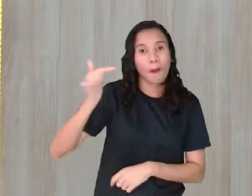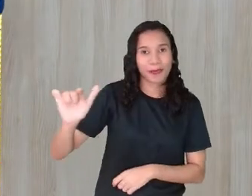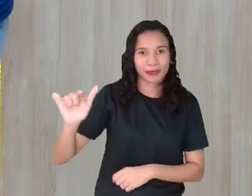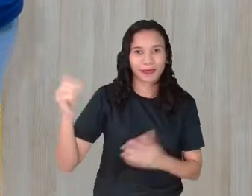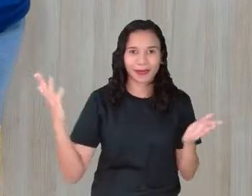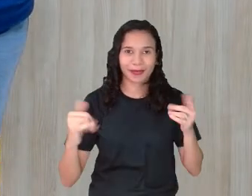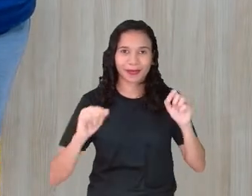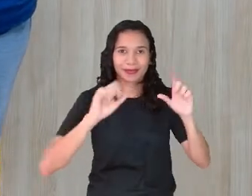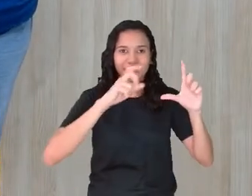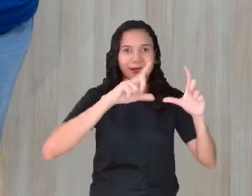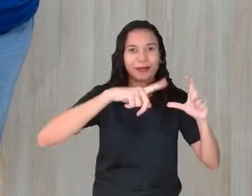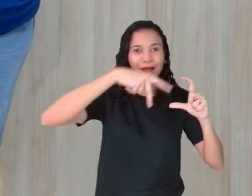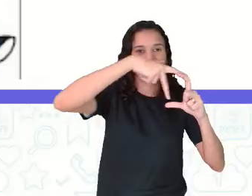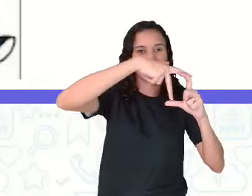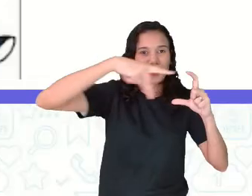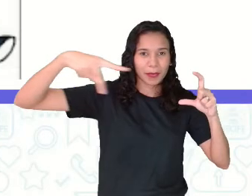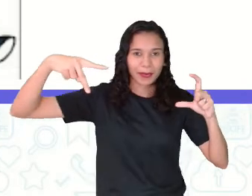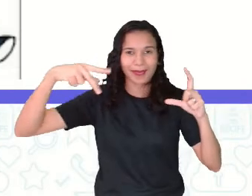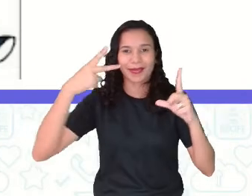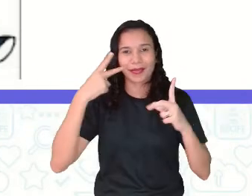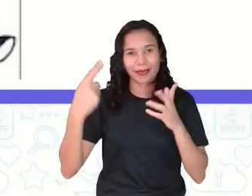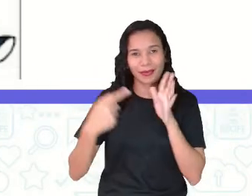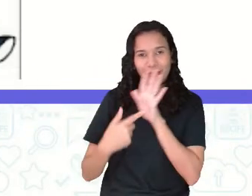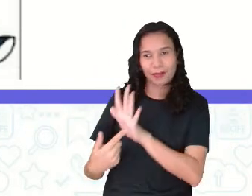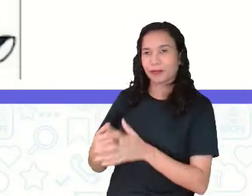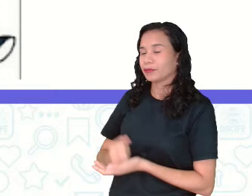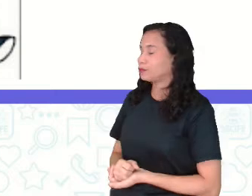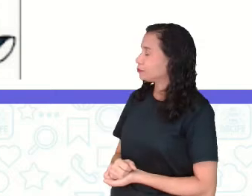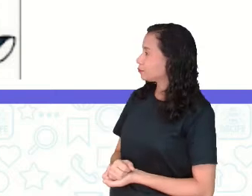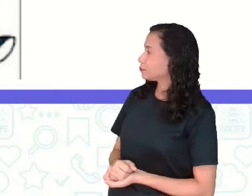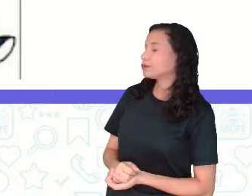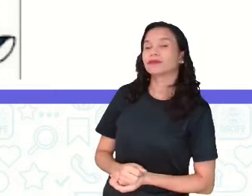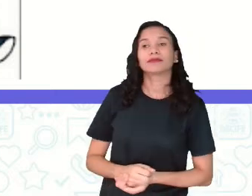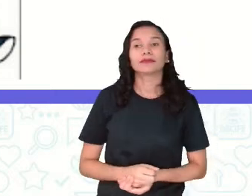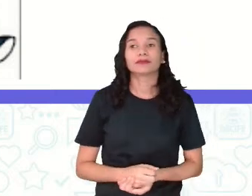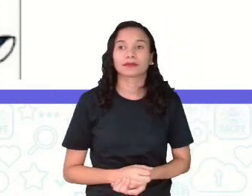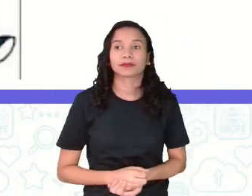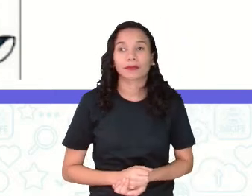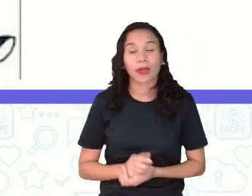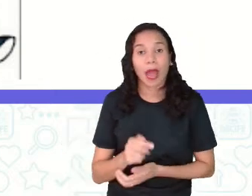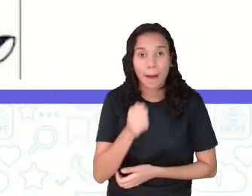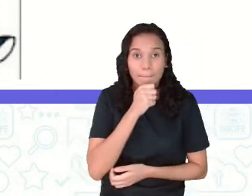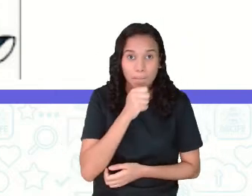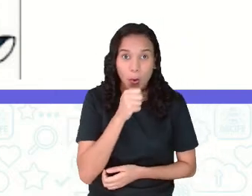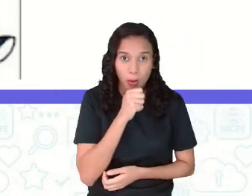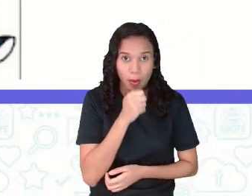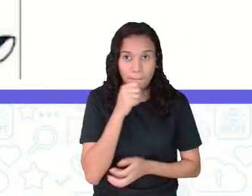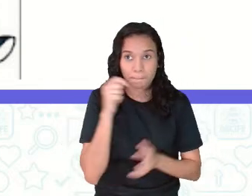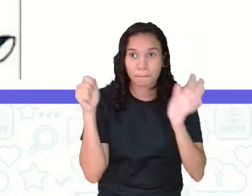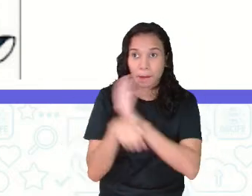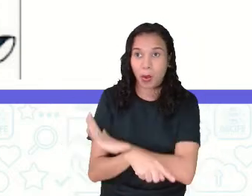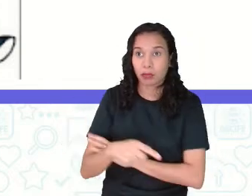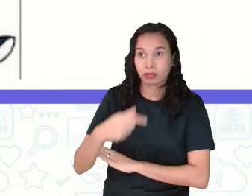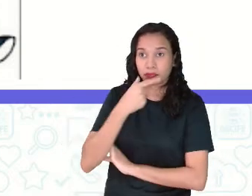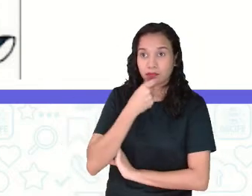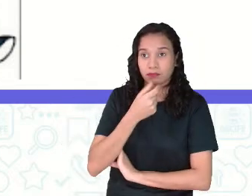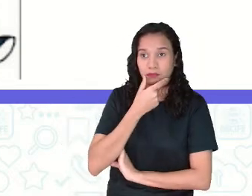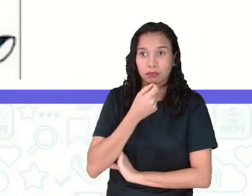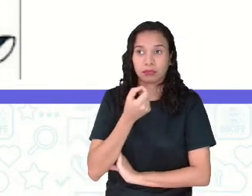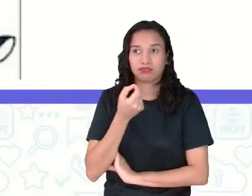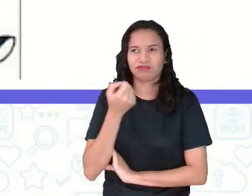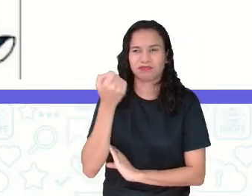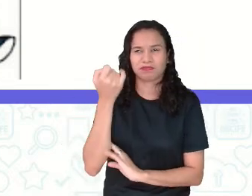charge aí. Joga na tela, Billy, por favor. Olha só, vamos ler aí. É uma repórter perguntando